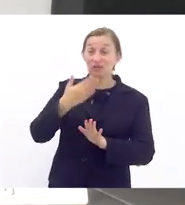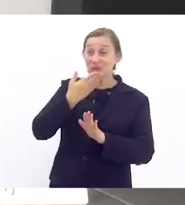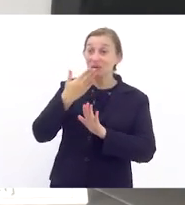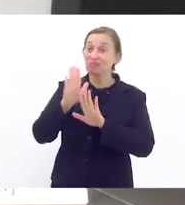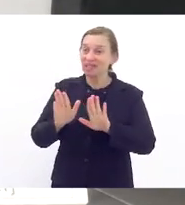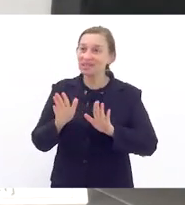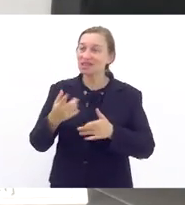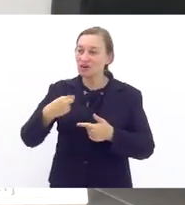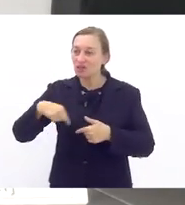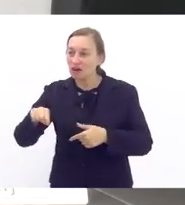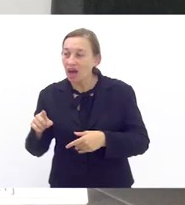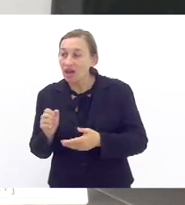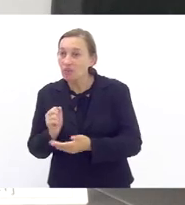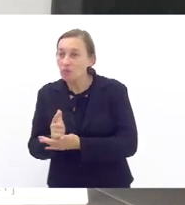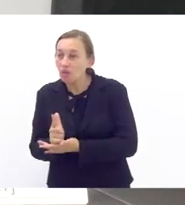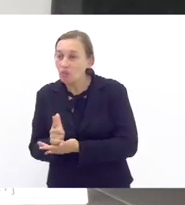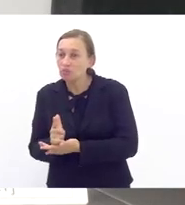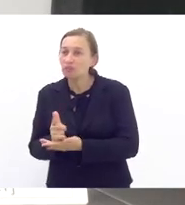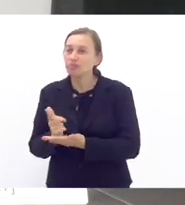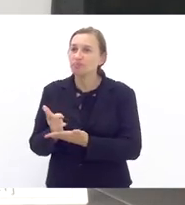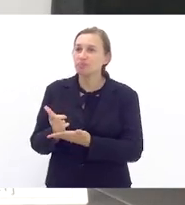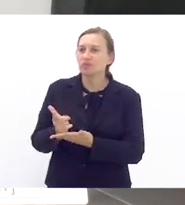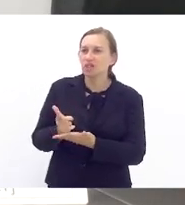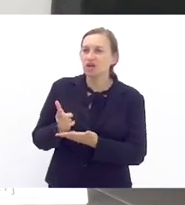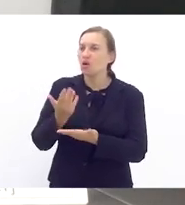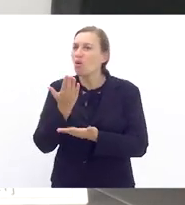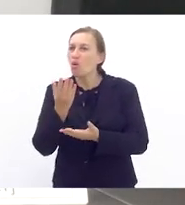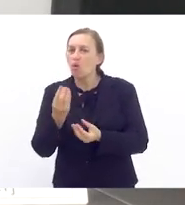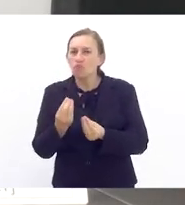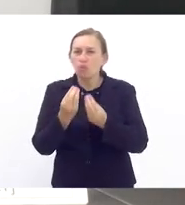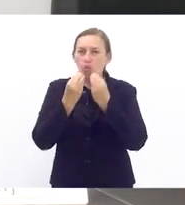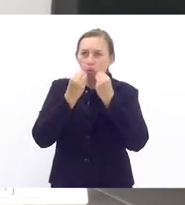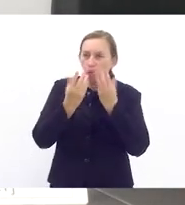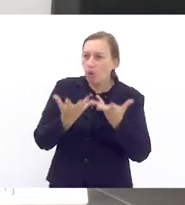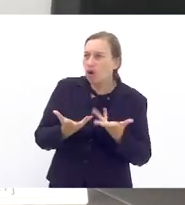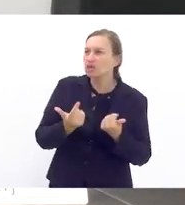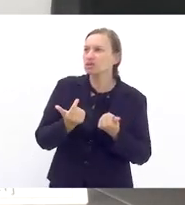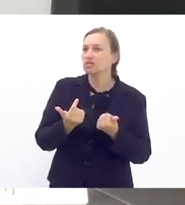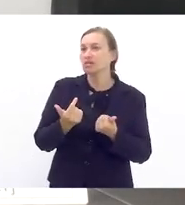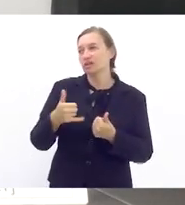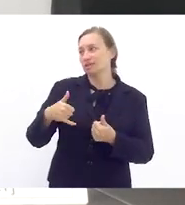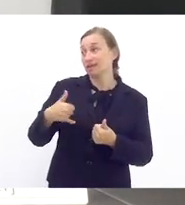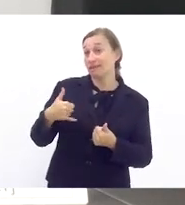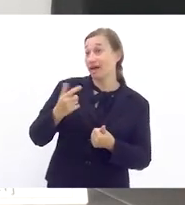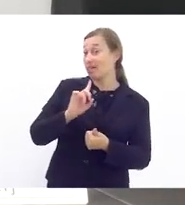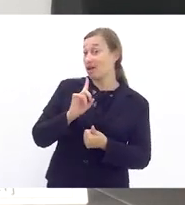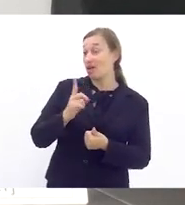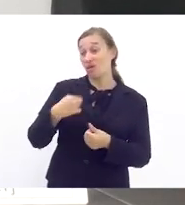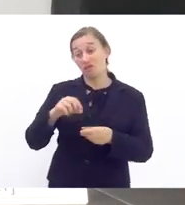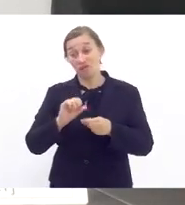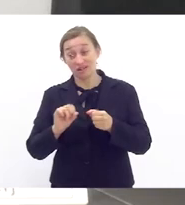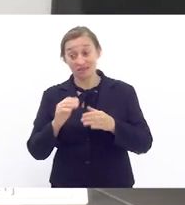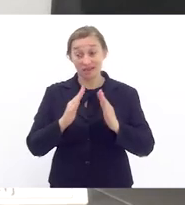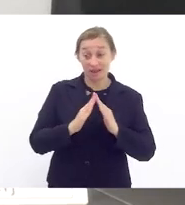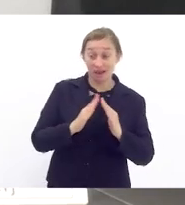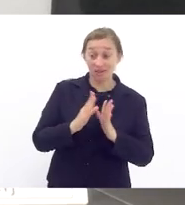faço minhas transgressõezinhas, aí eu comer um cachorro quente, não está na idade, mas como, faço em casa e tal, aí vou tomar um refrigerante.